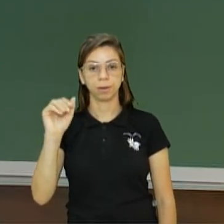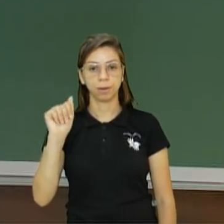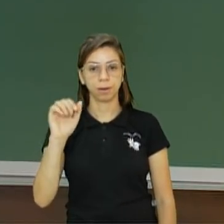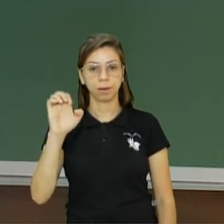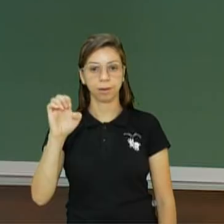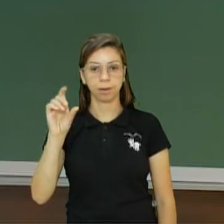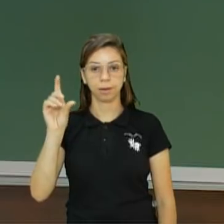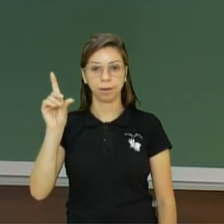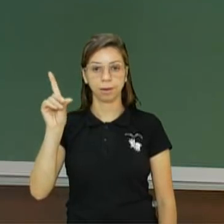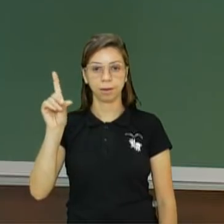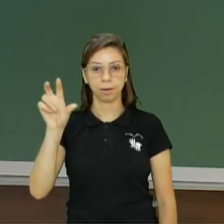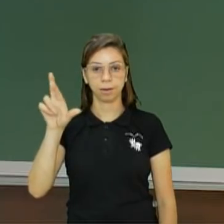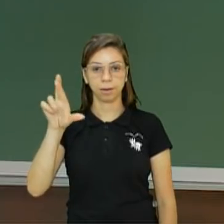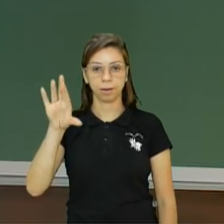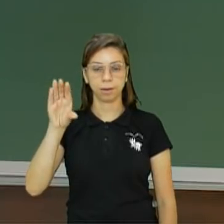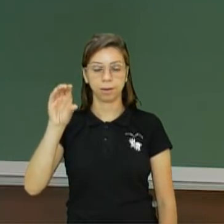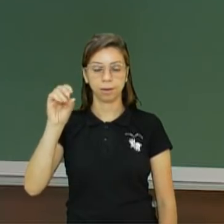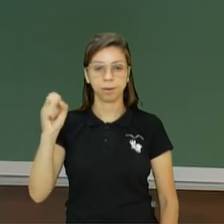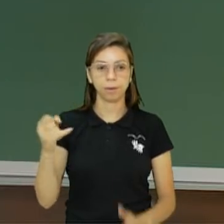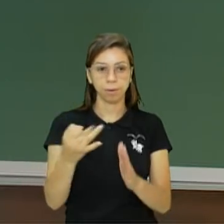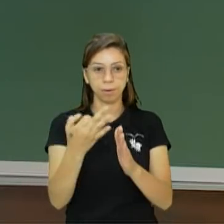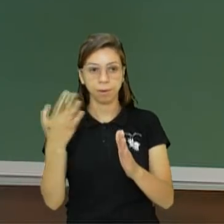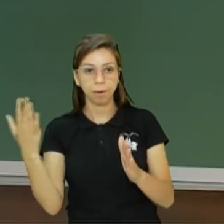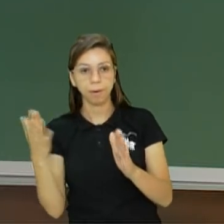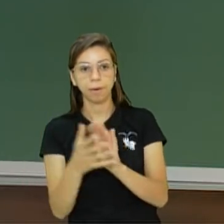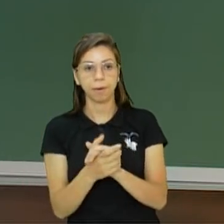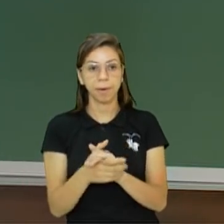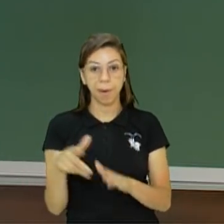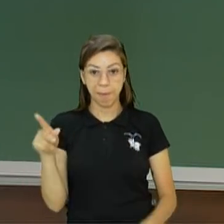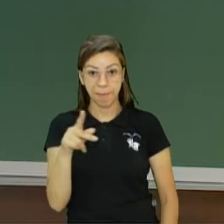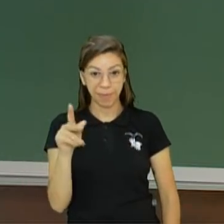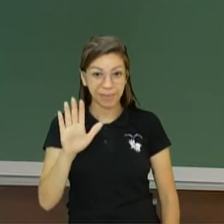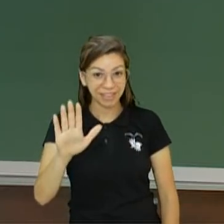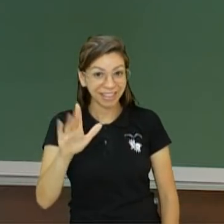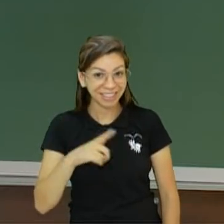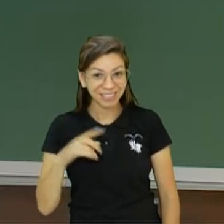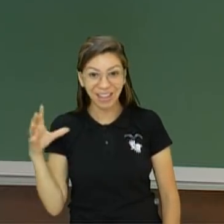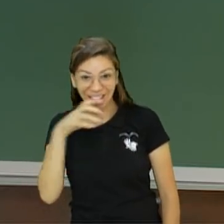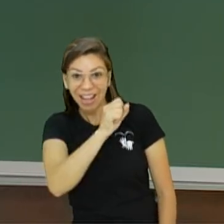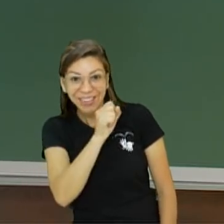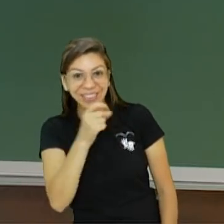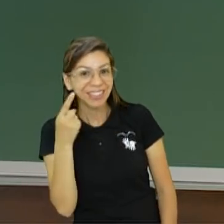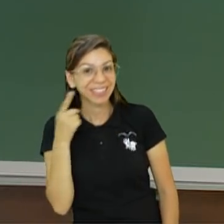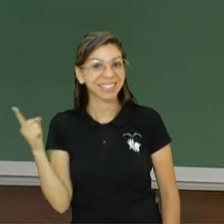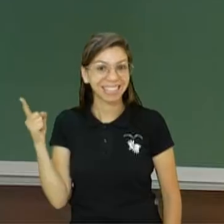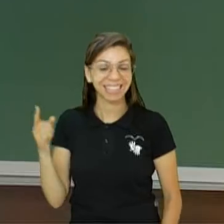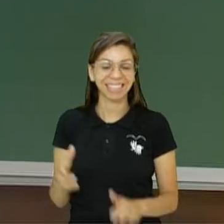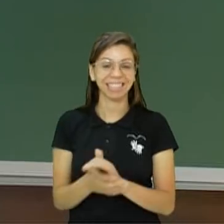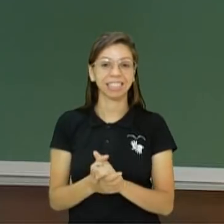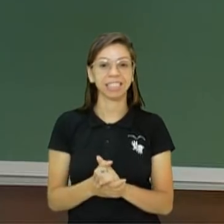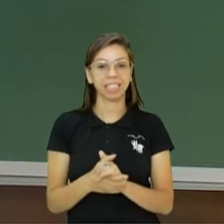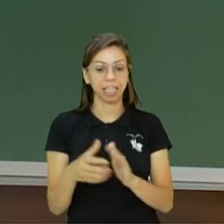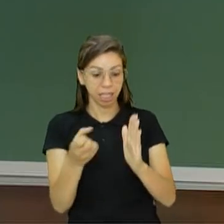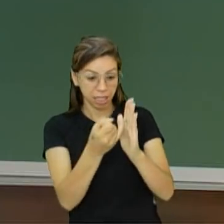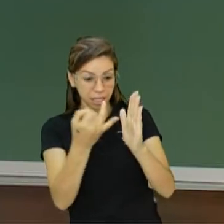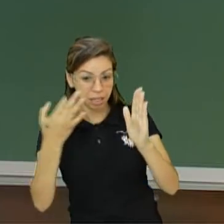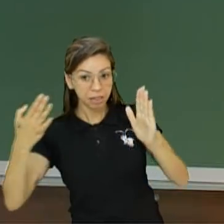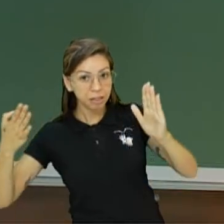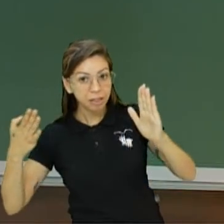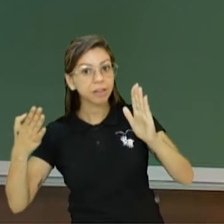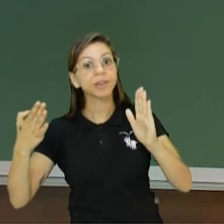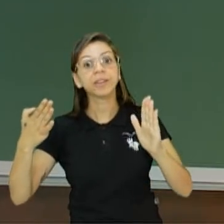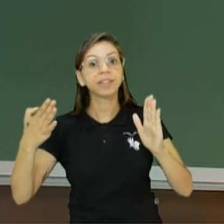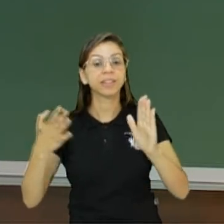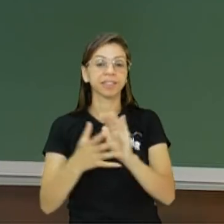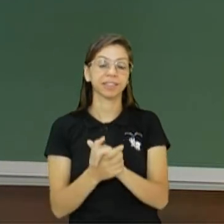octaedro. Conta lá, prof, já deu resposta? Olha, será que você foi rápido, hein? Conta aí quantas